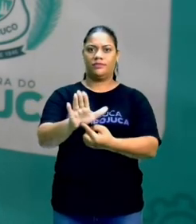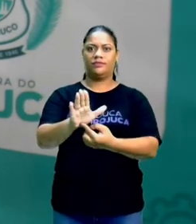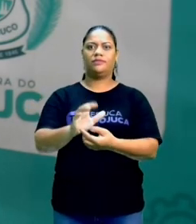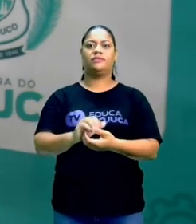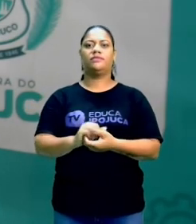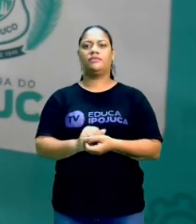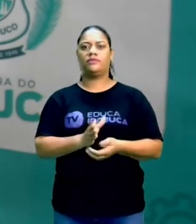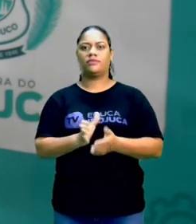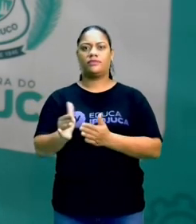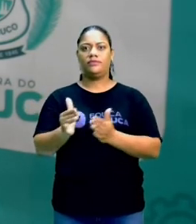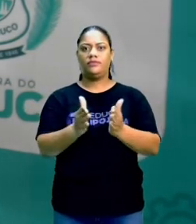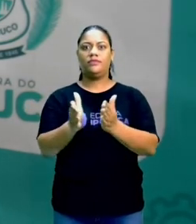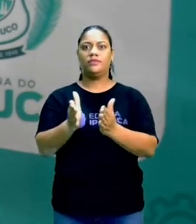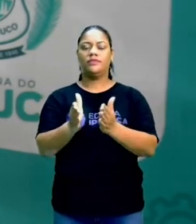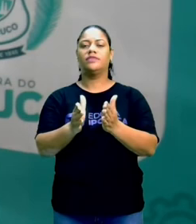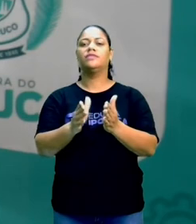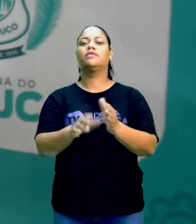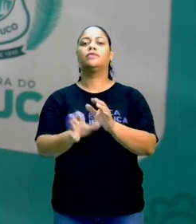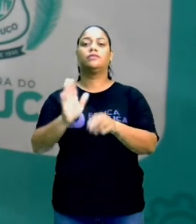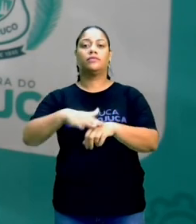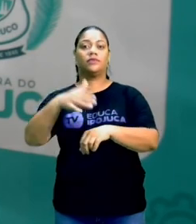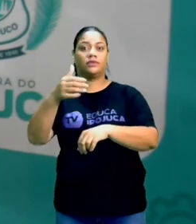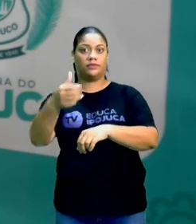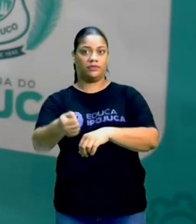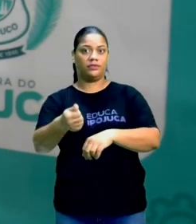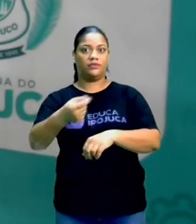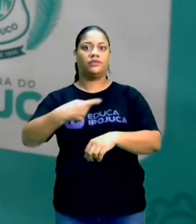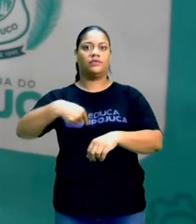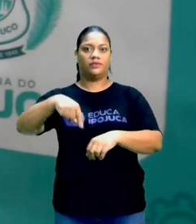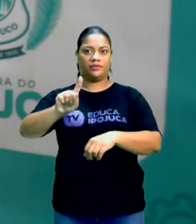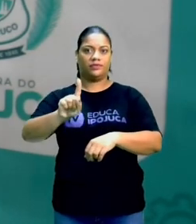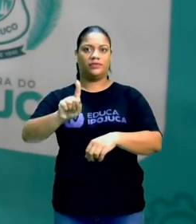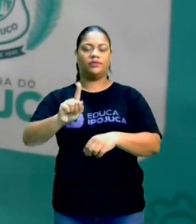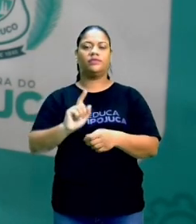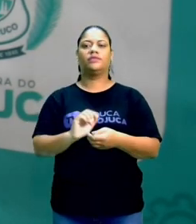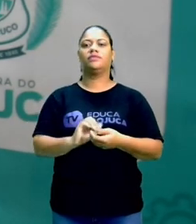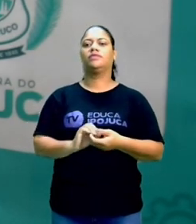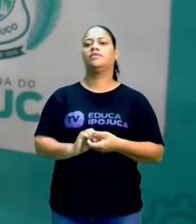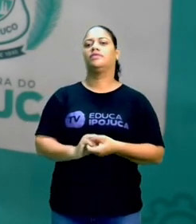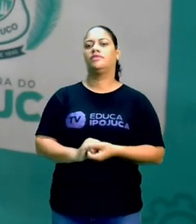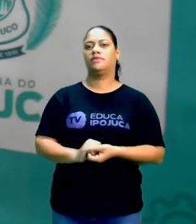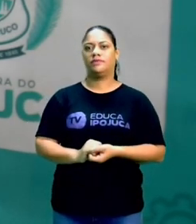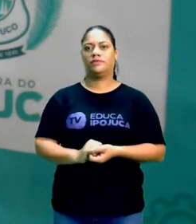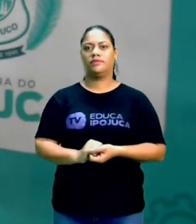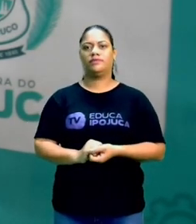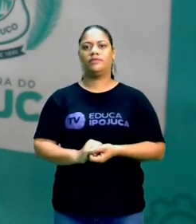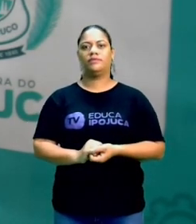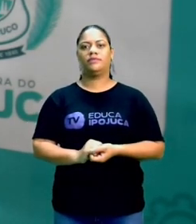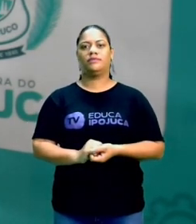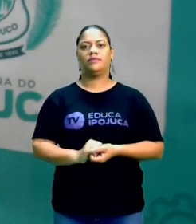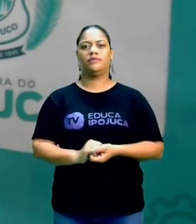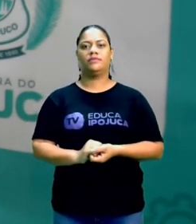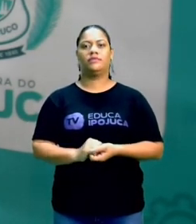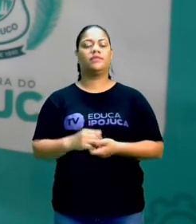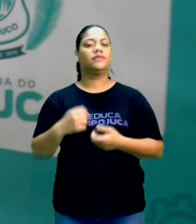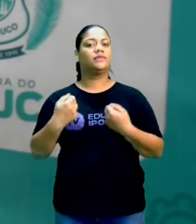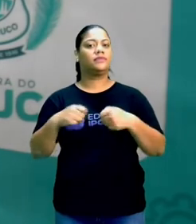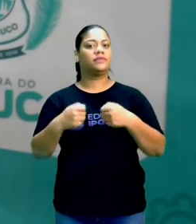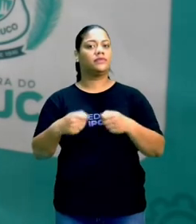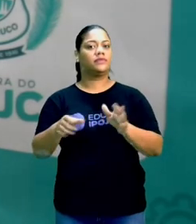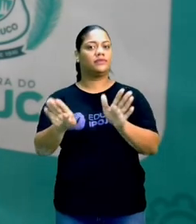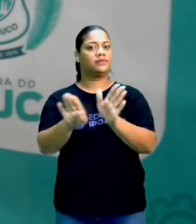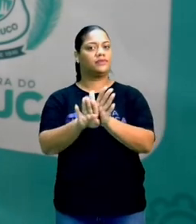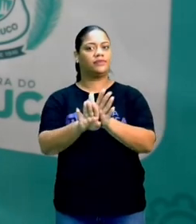para a gente caminhos para que sejam melhores, para que a gente siga em frente para o determinado local que desejamos chegar.